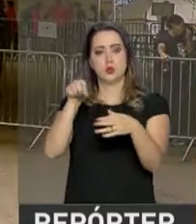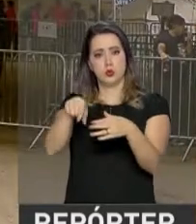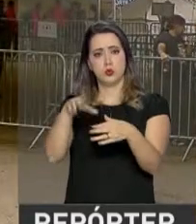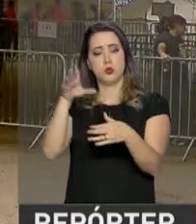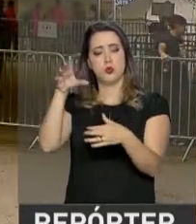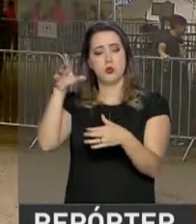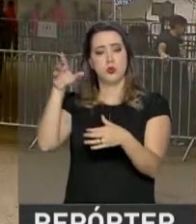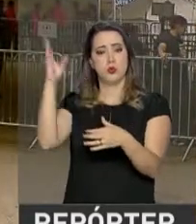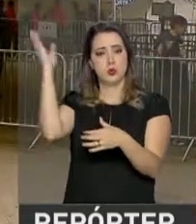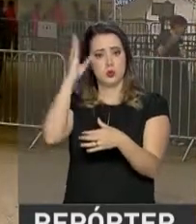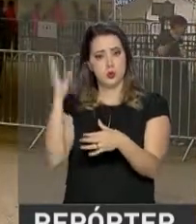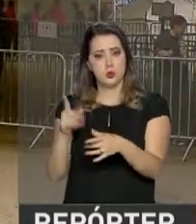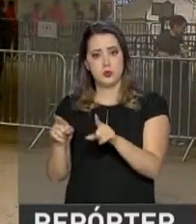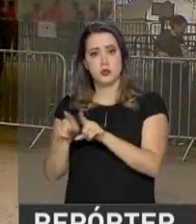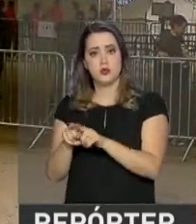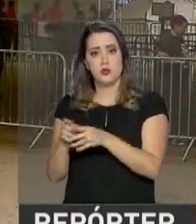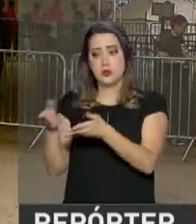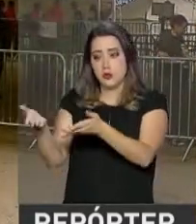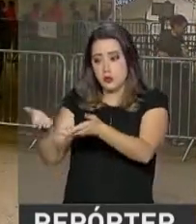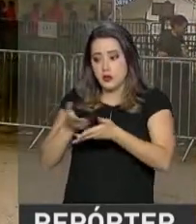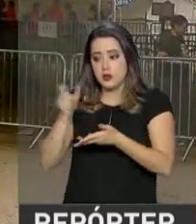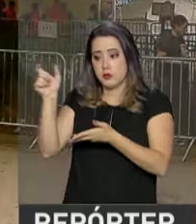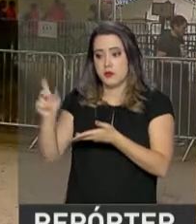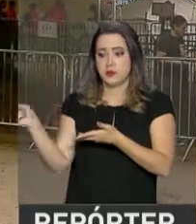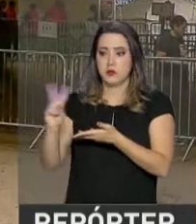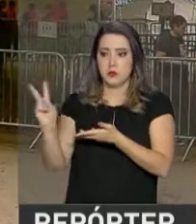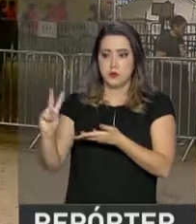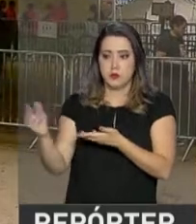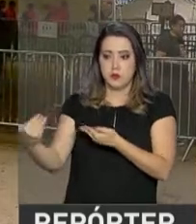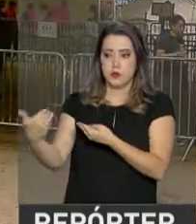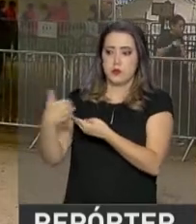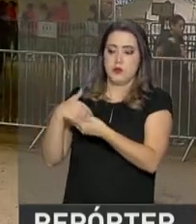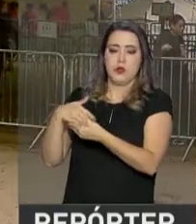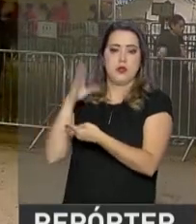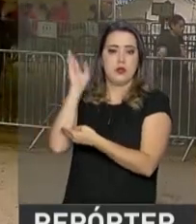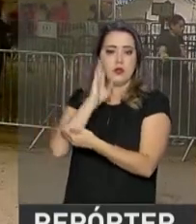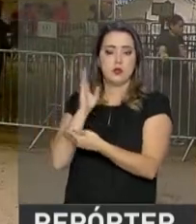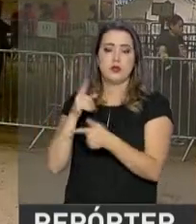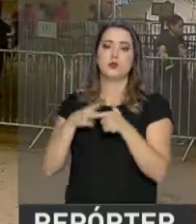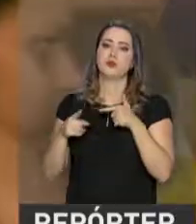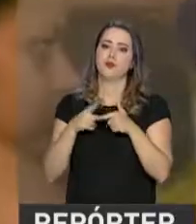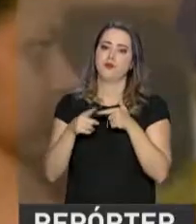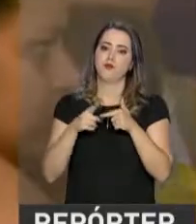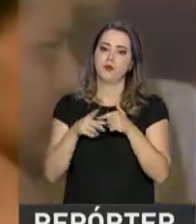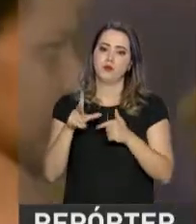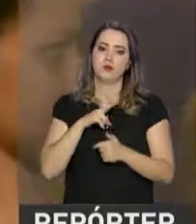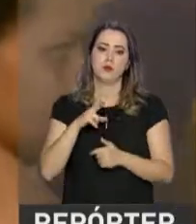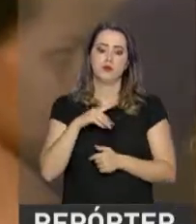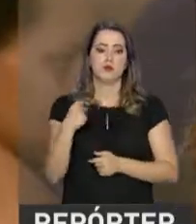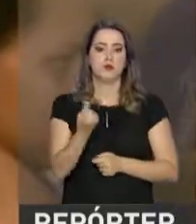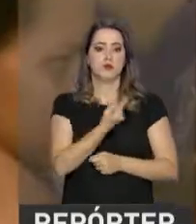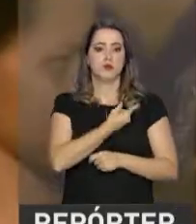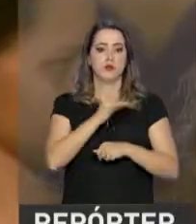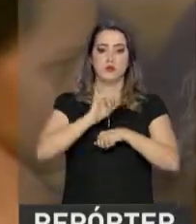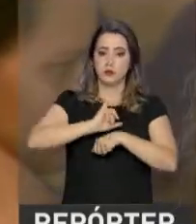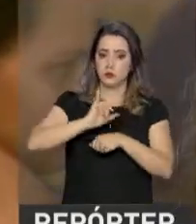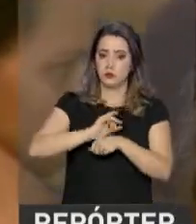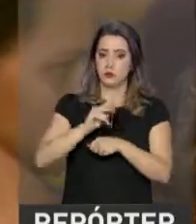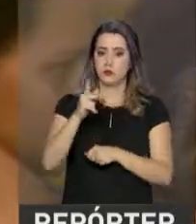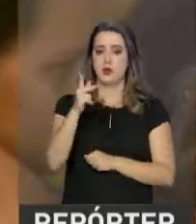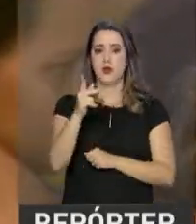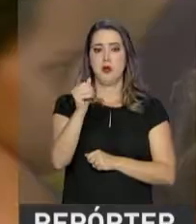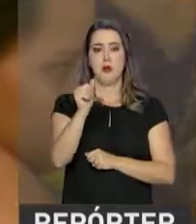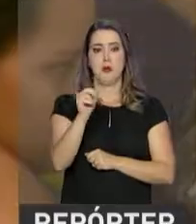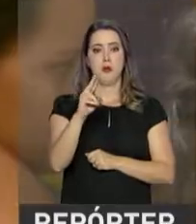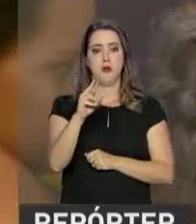de imigrantes venezuelanos que se encontram em situação de vulnerabilidade aqui, particularmente na nossa capital, em Pacaraima, e também